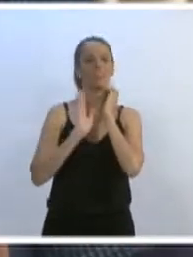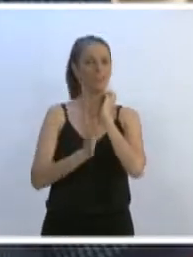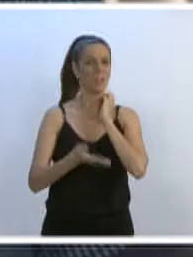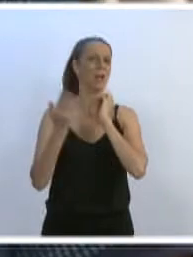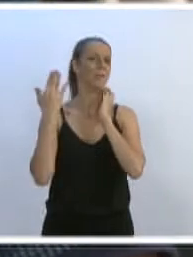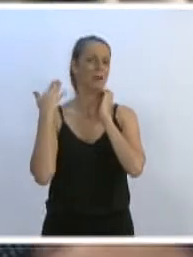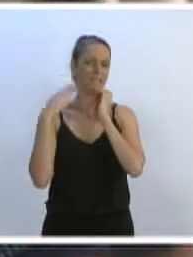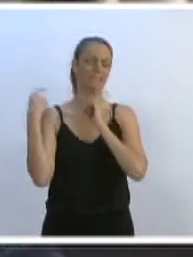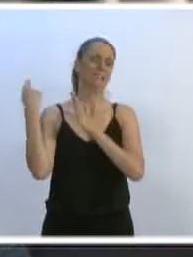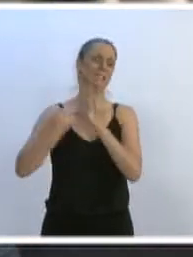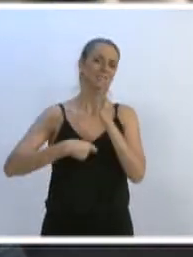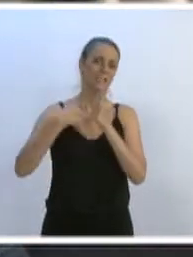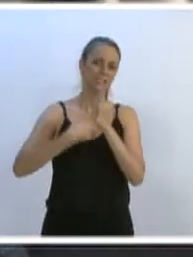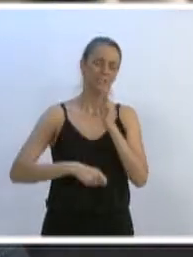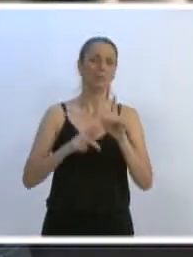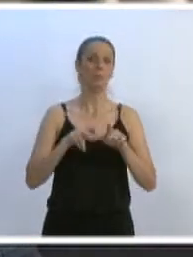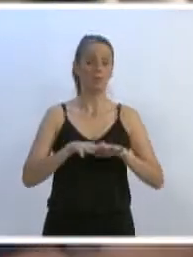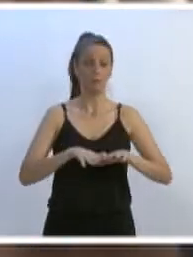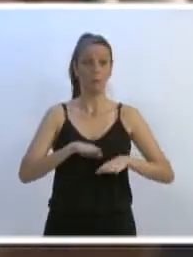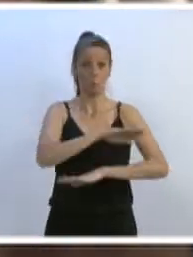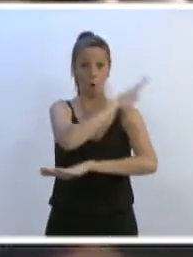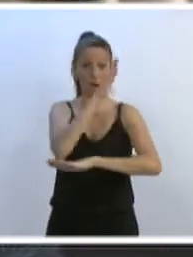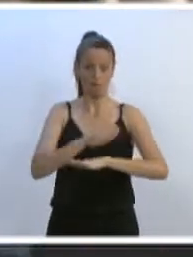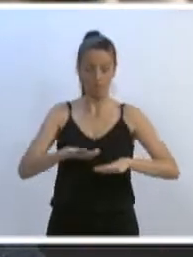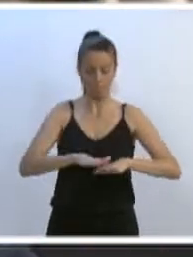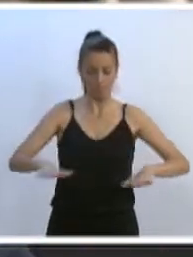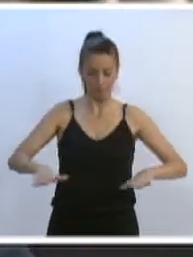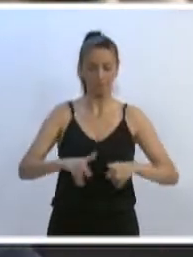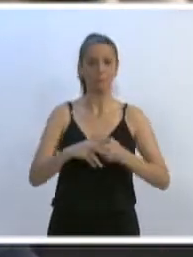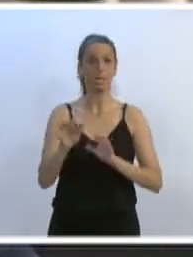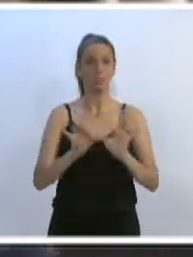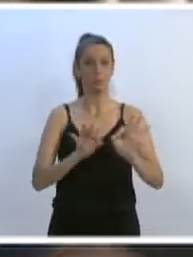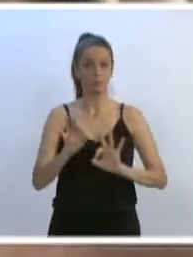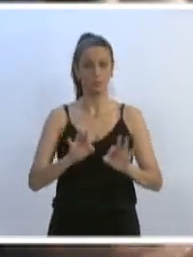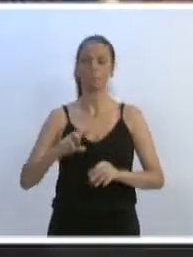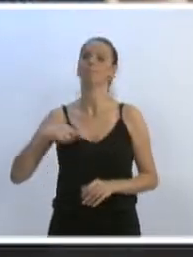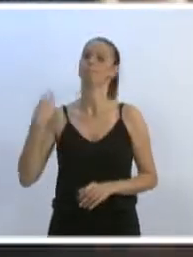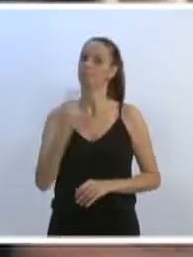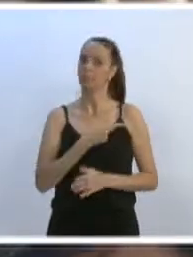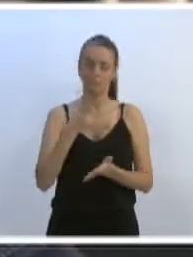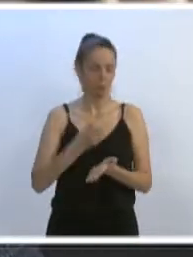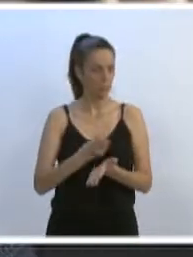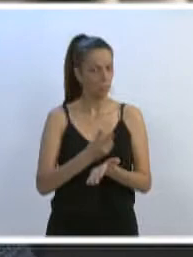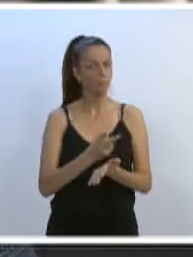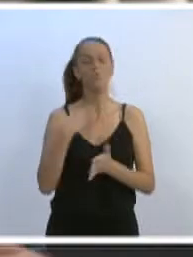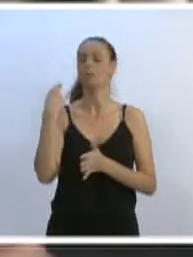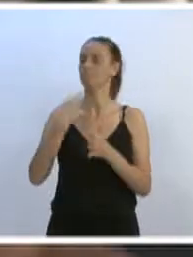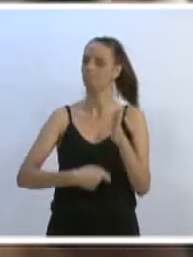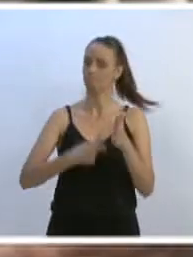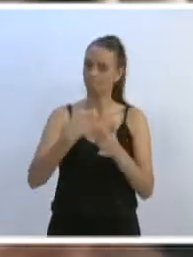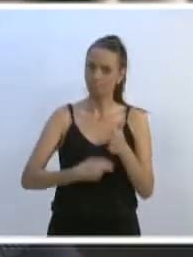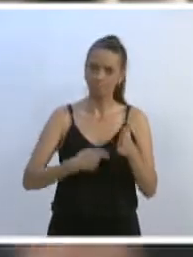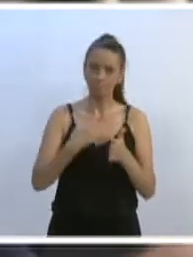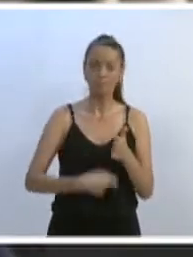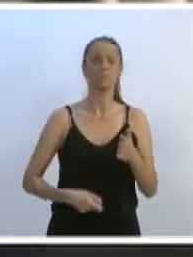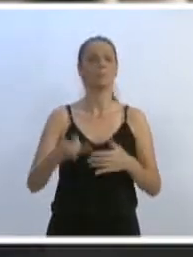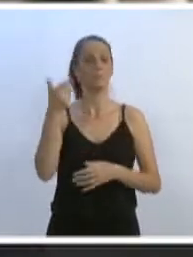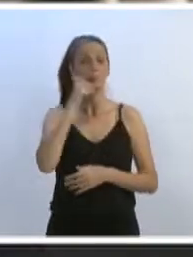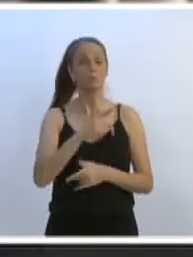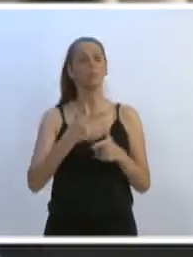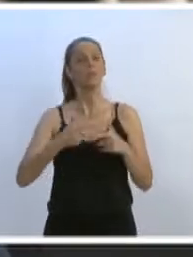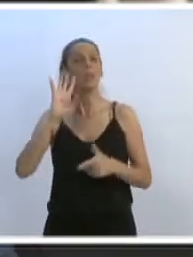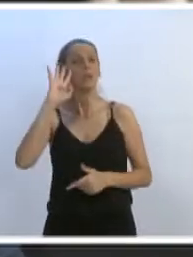pra reforma daquele piso ea nossa luta vai continuar agora vereador zeca nós aqui nesta casa todos juntos para tentar resolver aquela questão